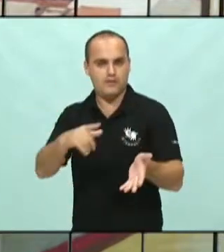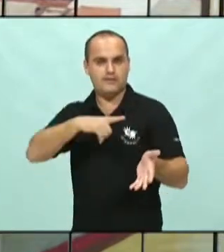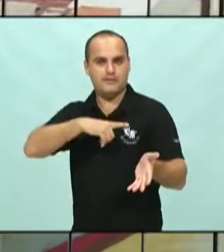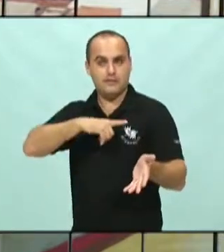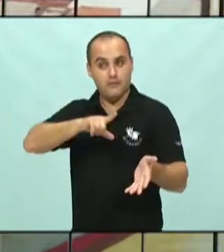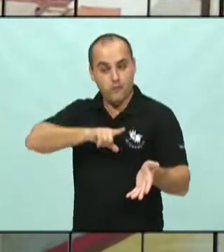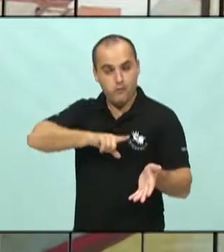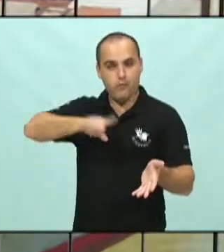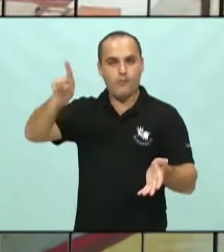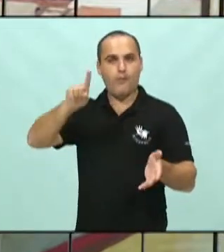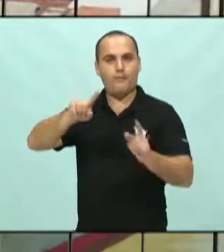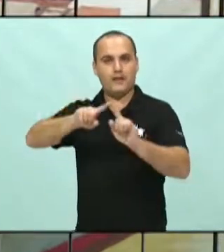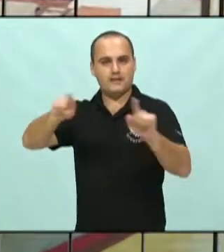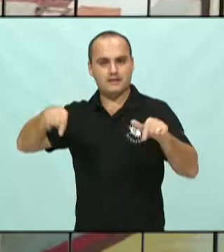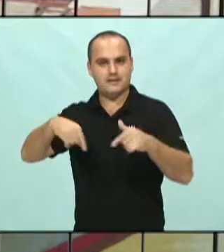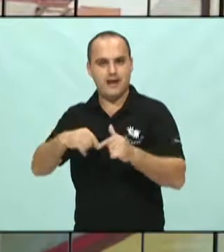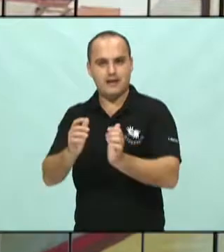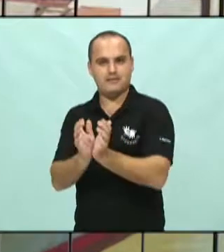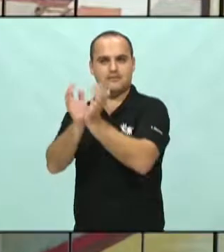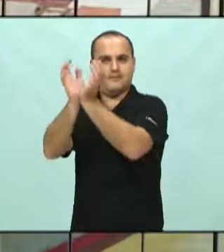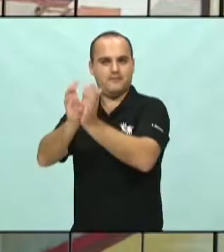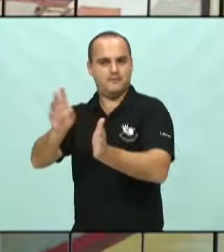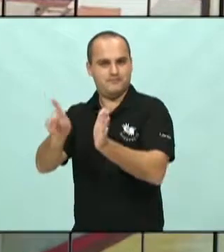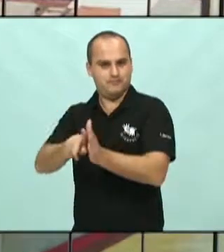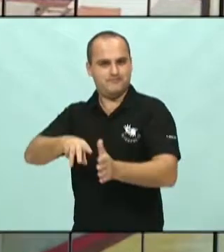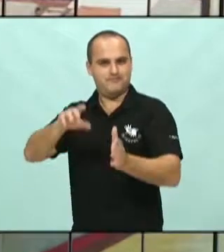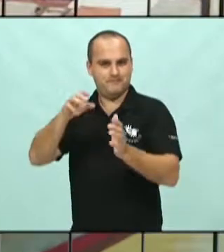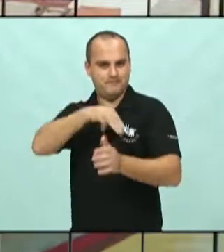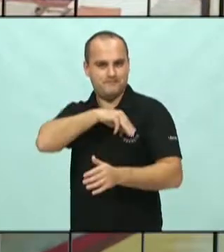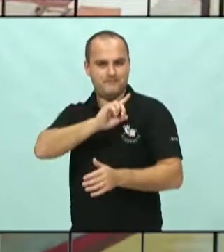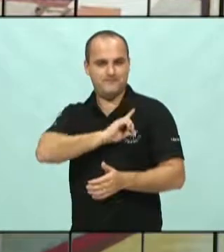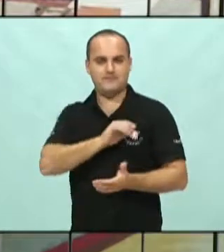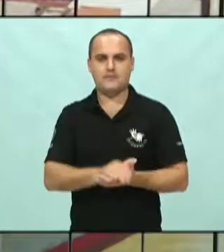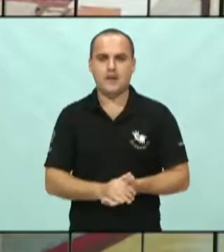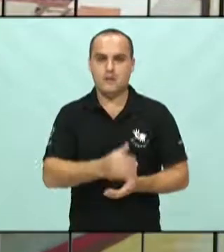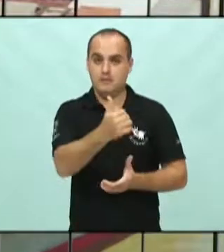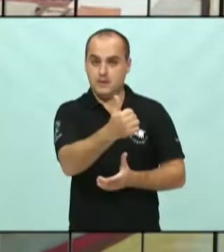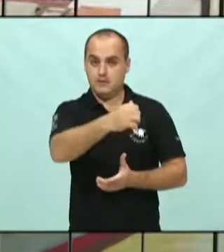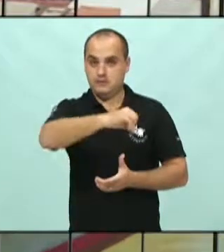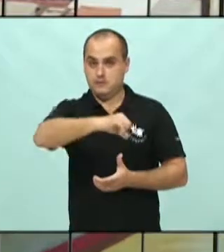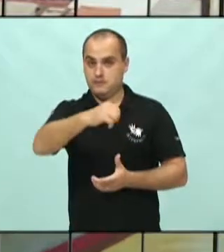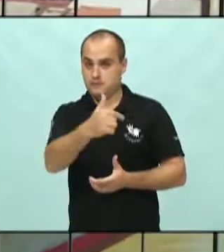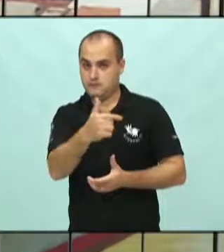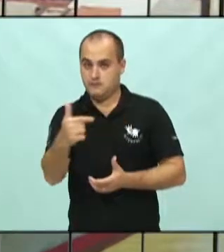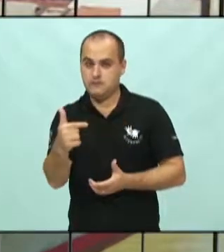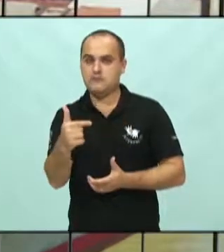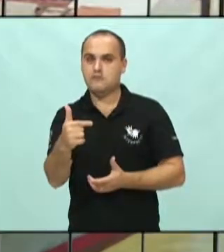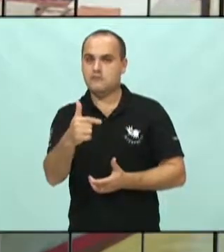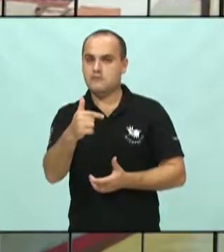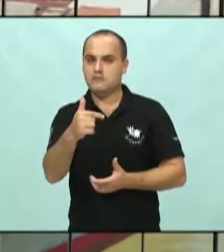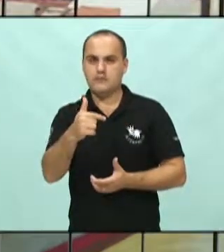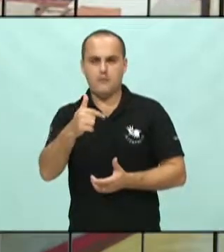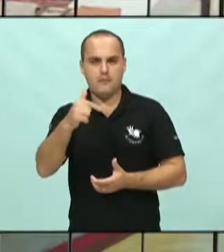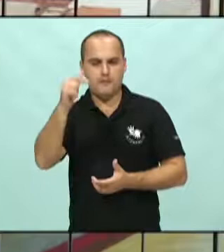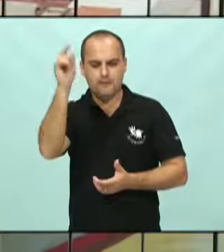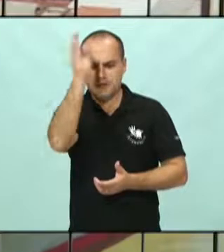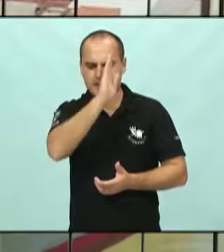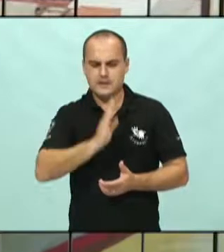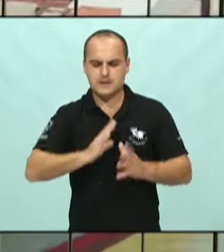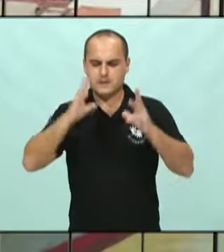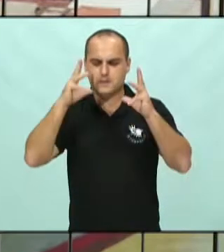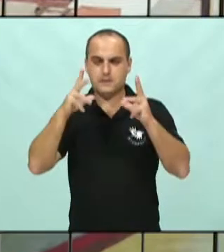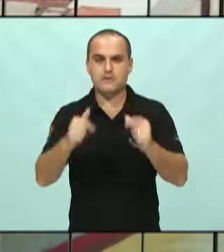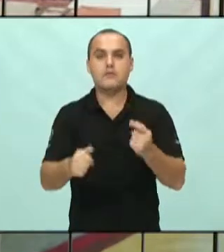lá na sala de troféus, né? E em 1922, o Marcílio foi destaque no Brasil inteiro,